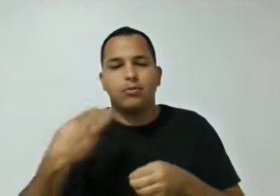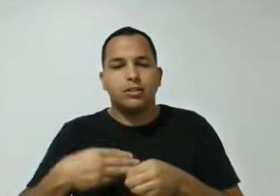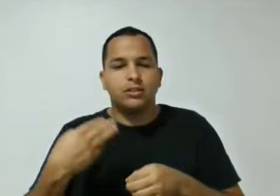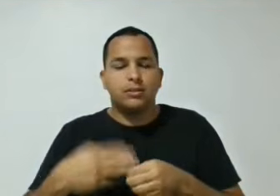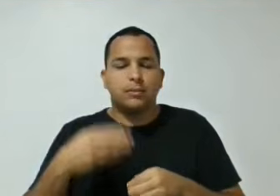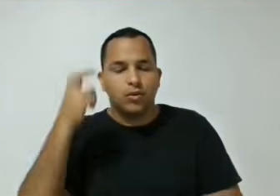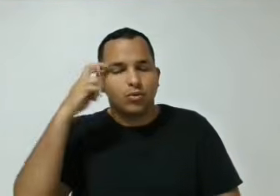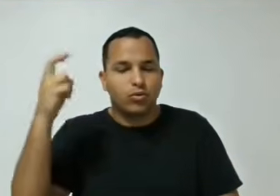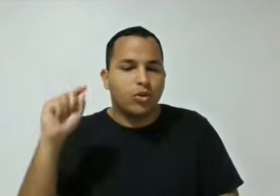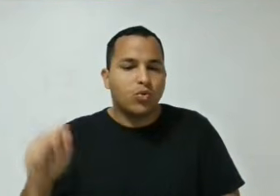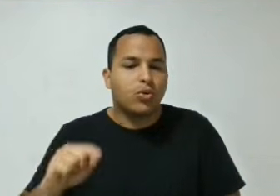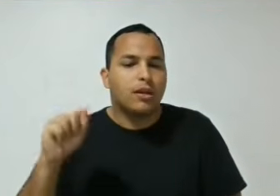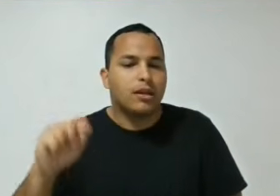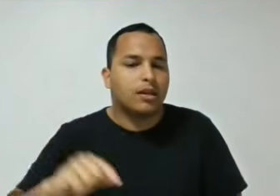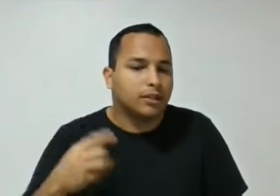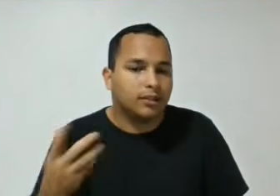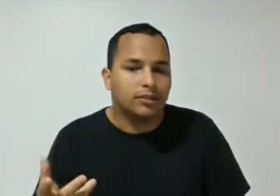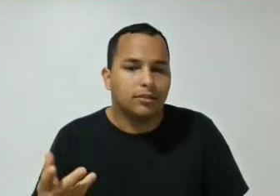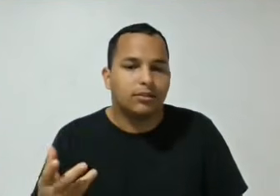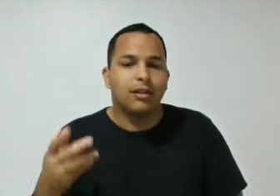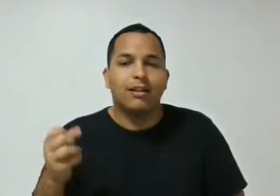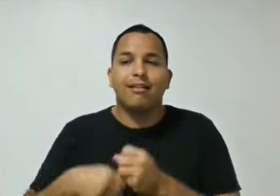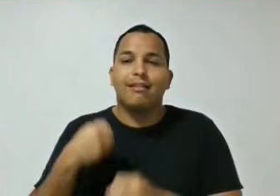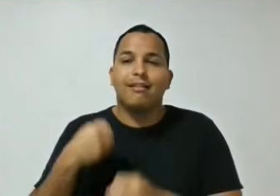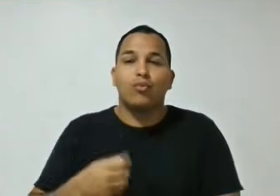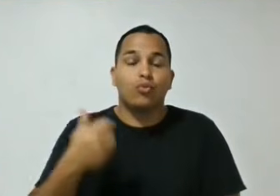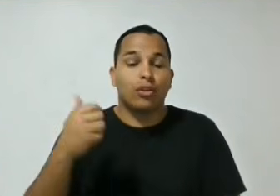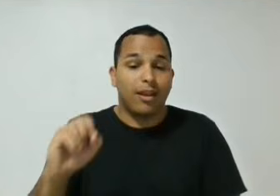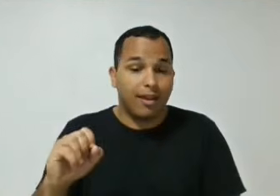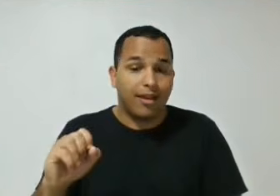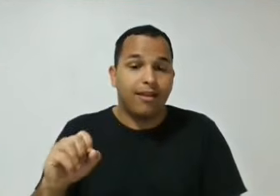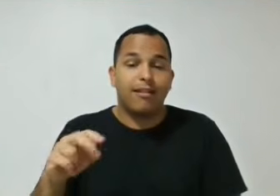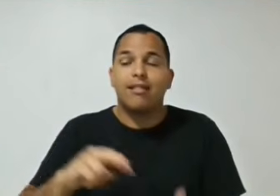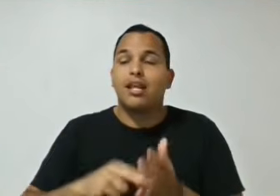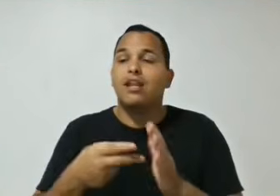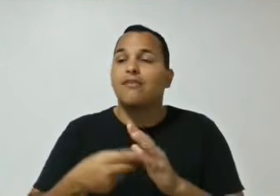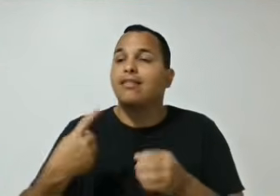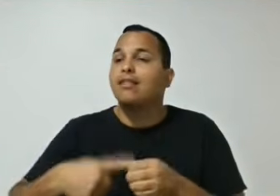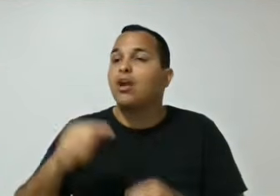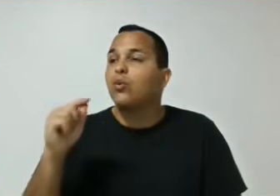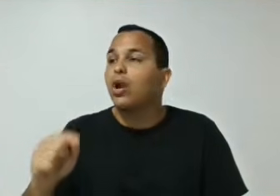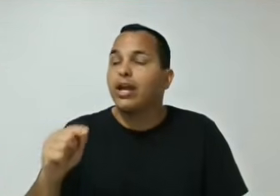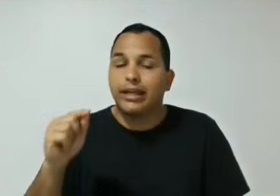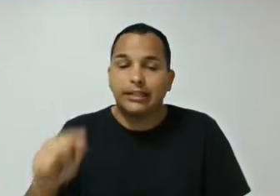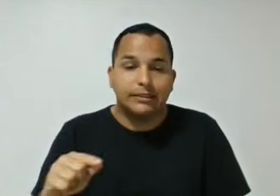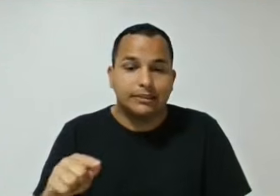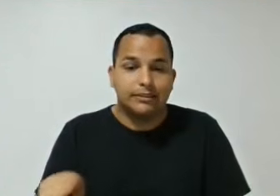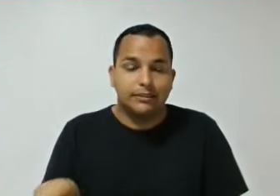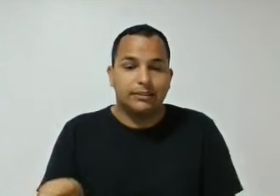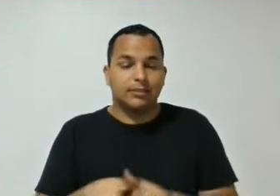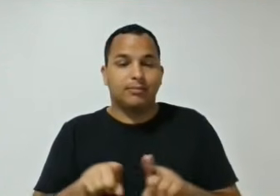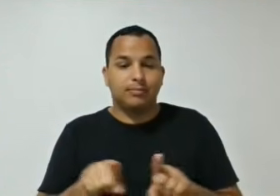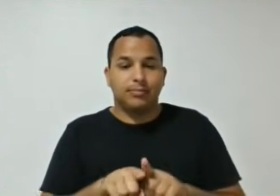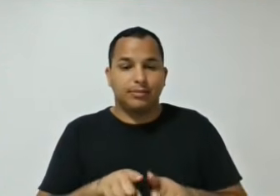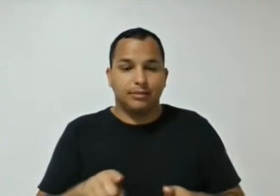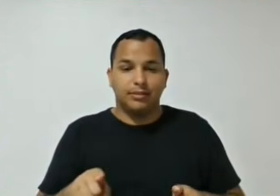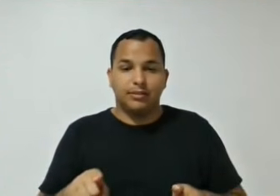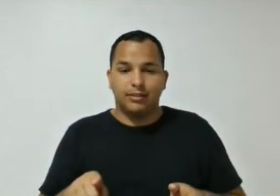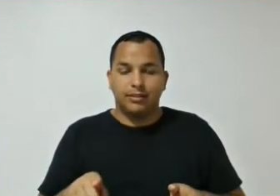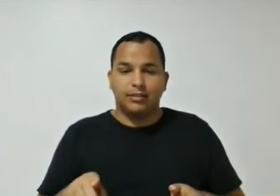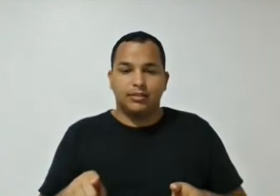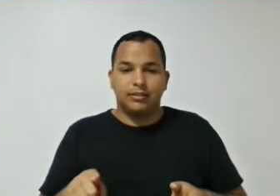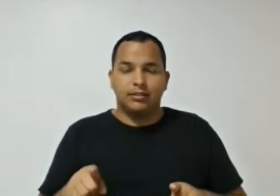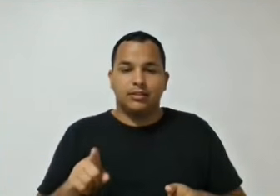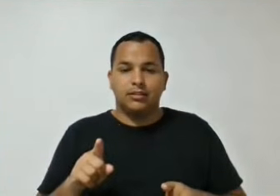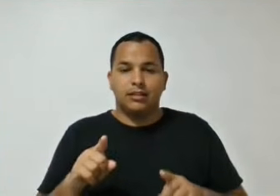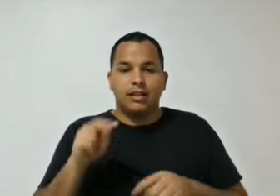feito para os próximos 10 anos, o que isso significa para a cidade, o que isso estar no plano significa em termos dessas